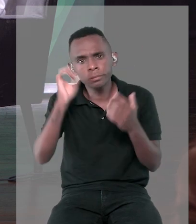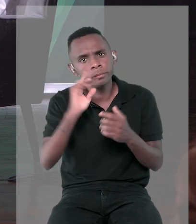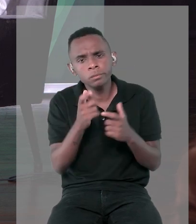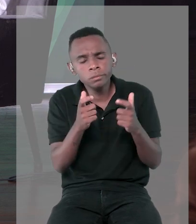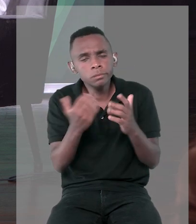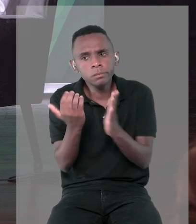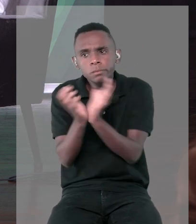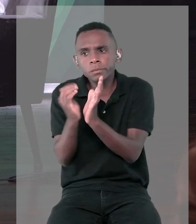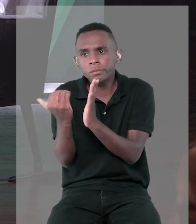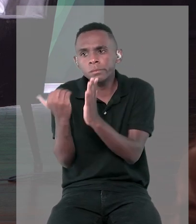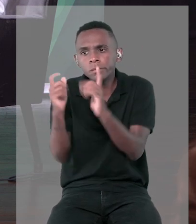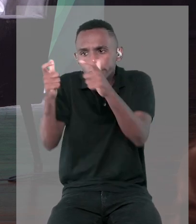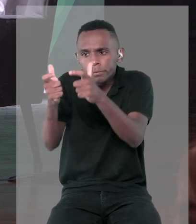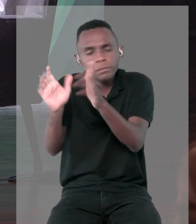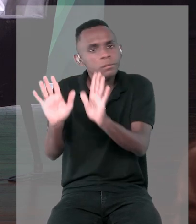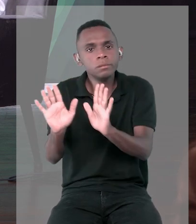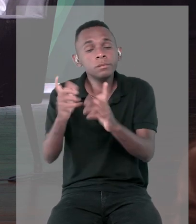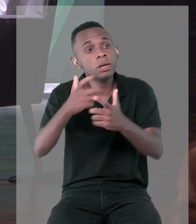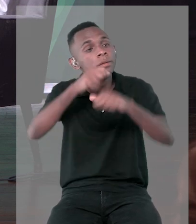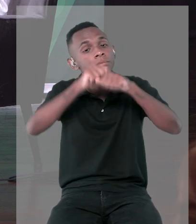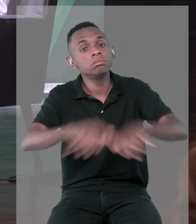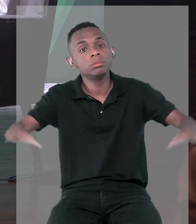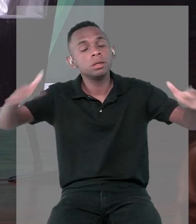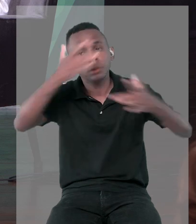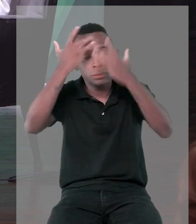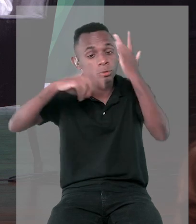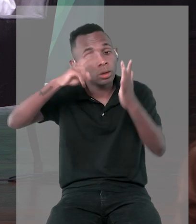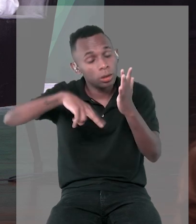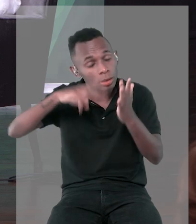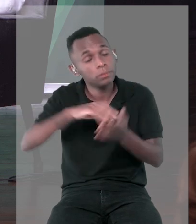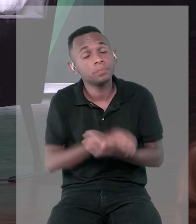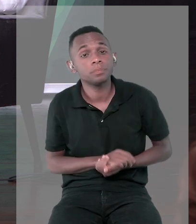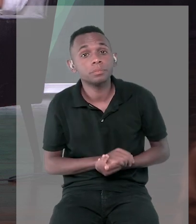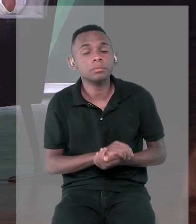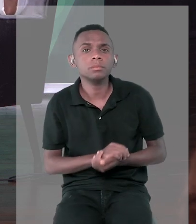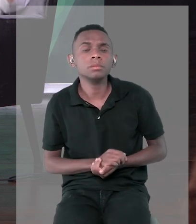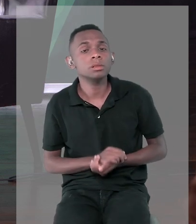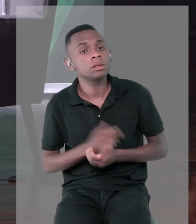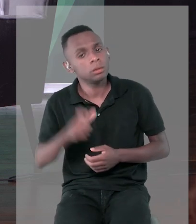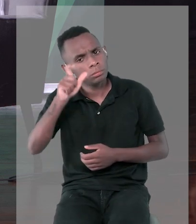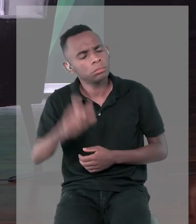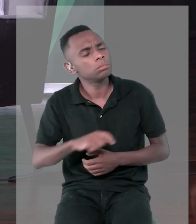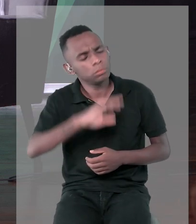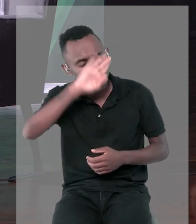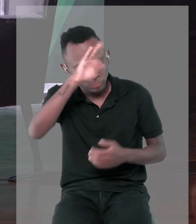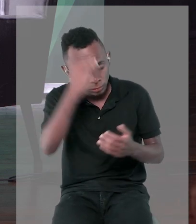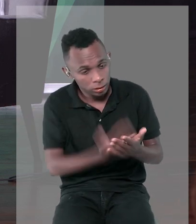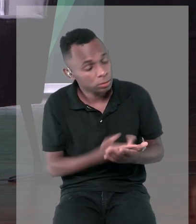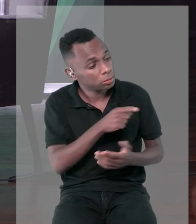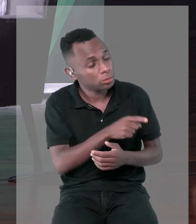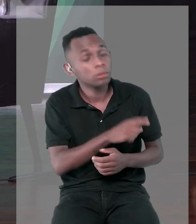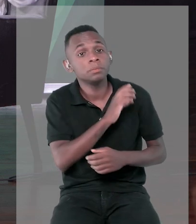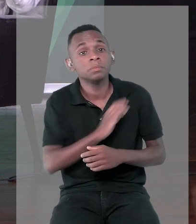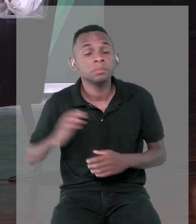ser lida por uma elite, né, de leitores. Isso é a fala da Clarice para ele. E ele, então, apostou na Clarice